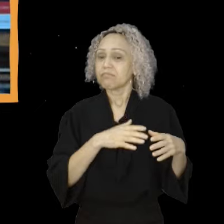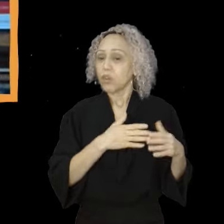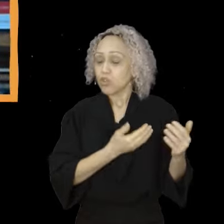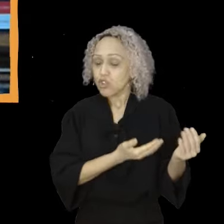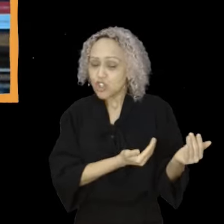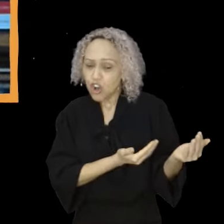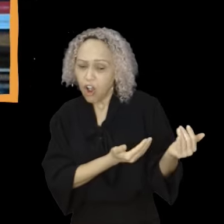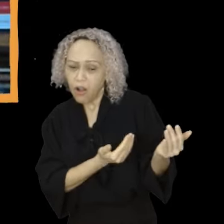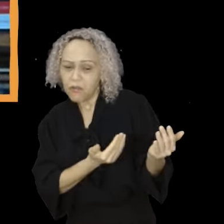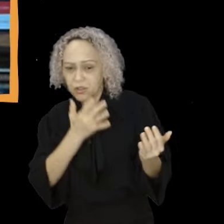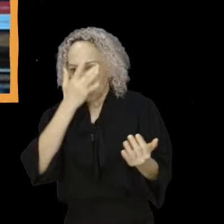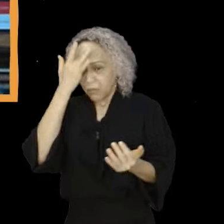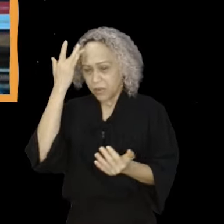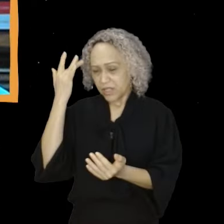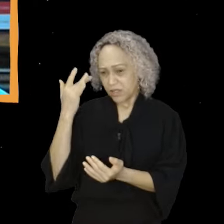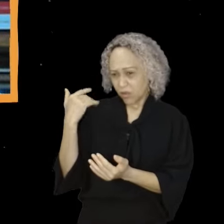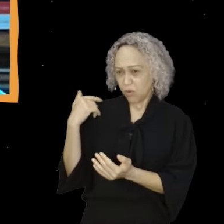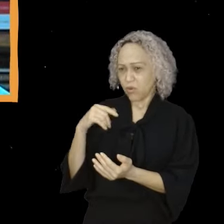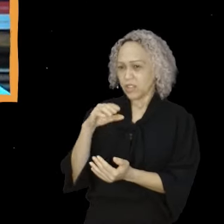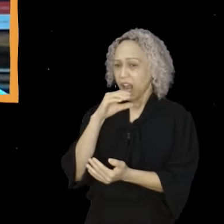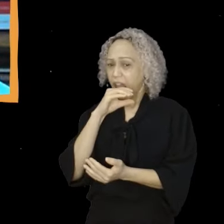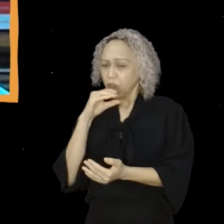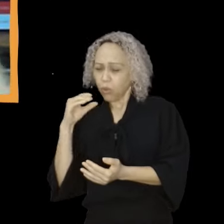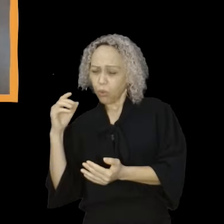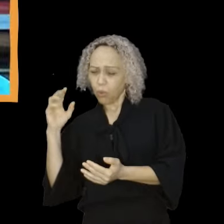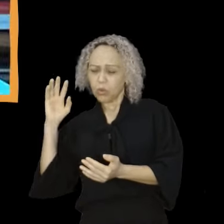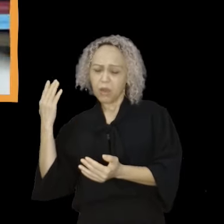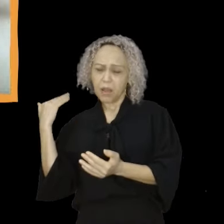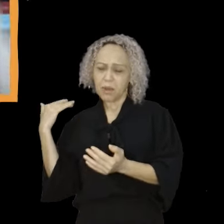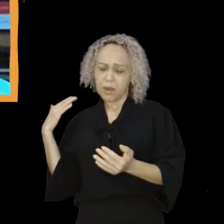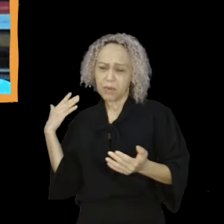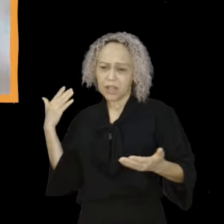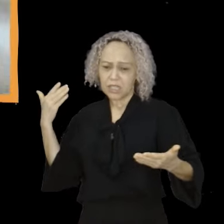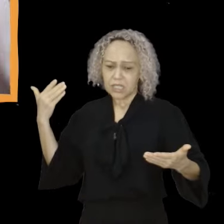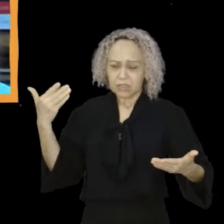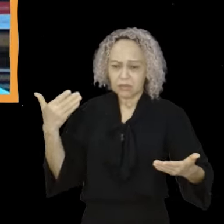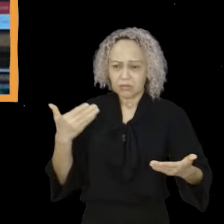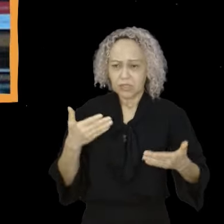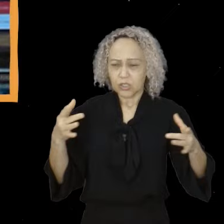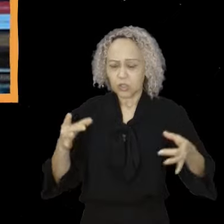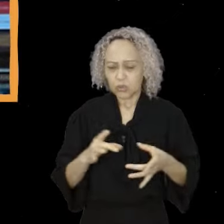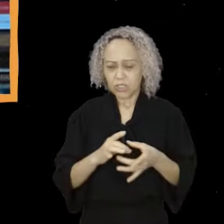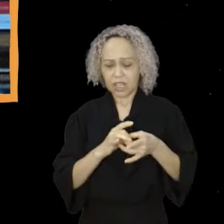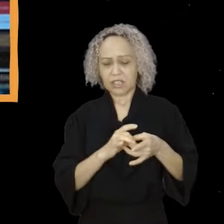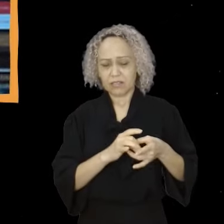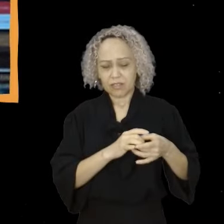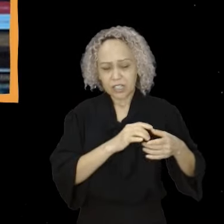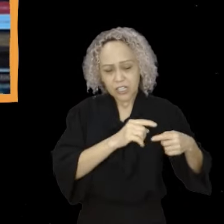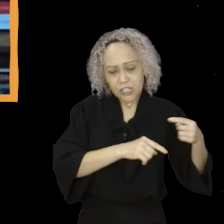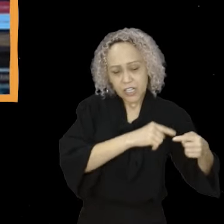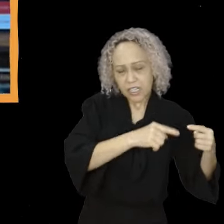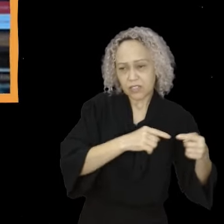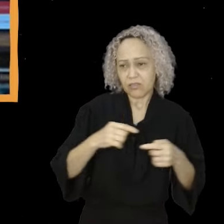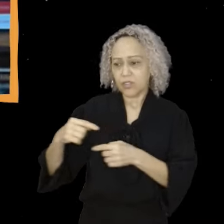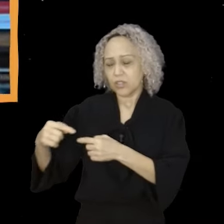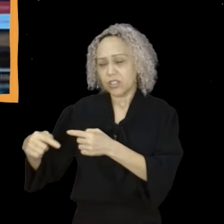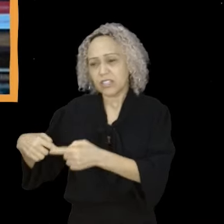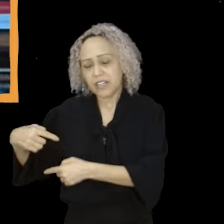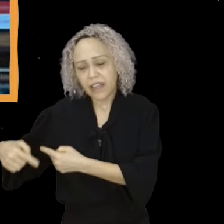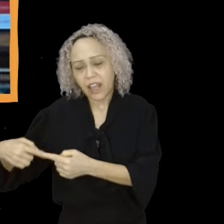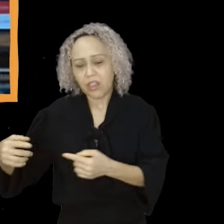gente resgatar a política no que ela tem de disputa de ideias, de projeto, de causa, de sonho. A política sem sonhos e